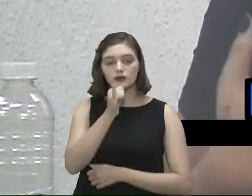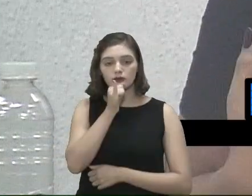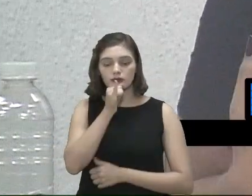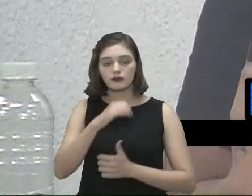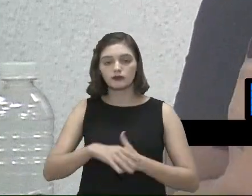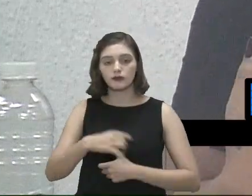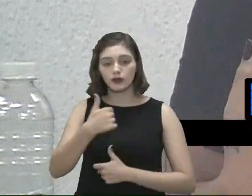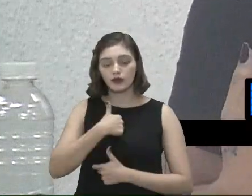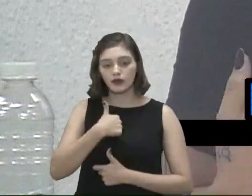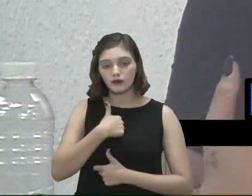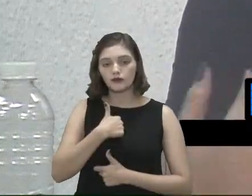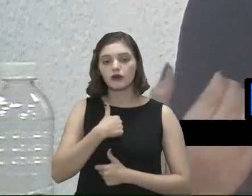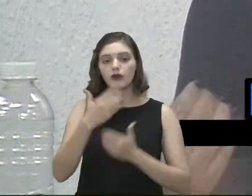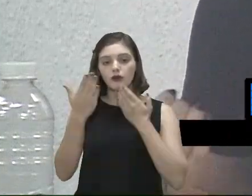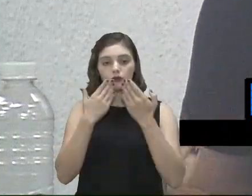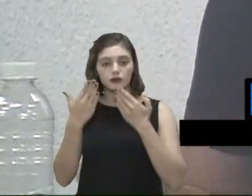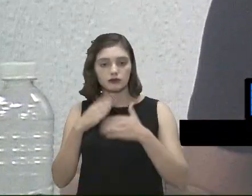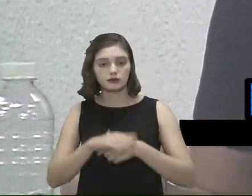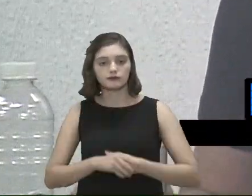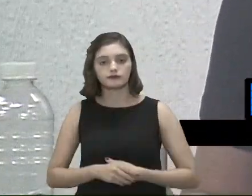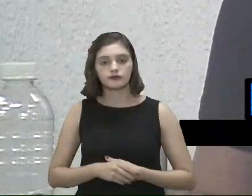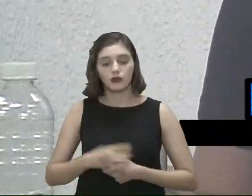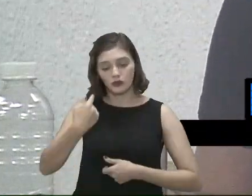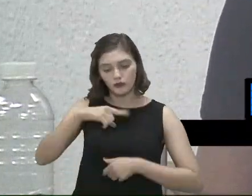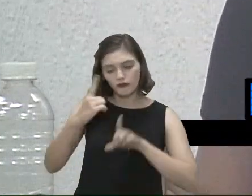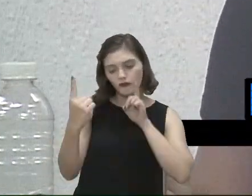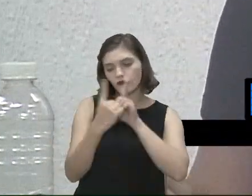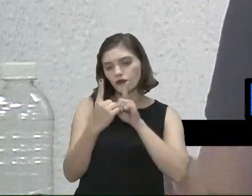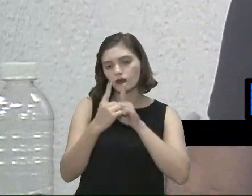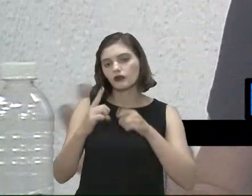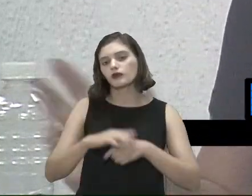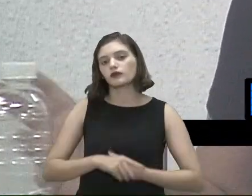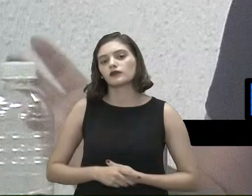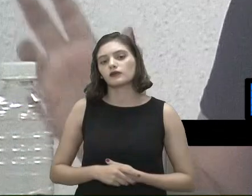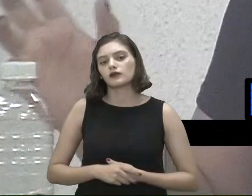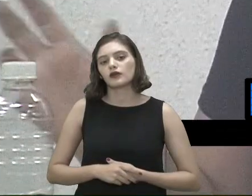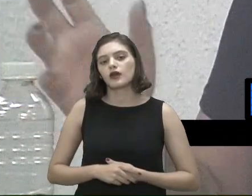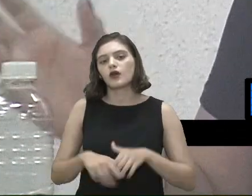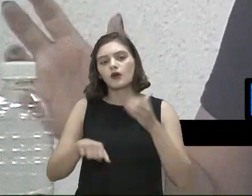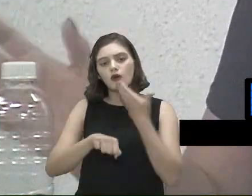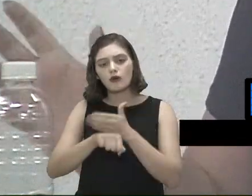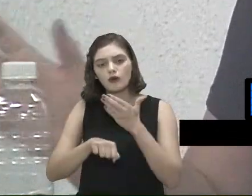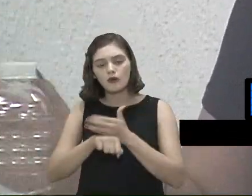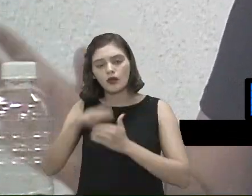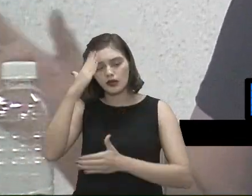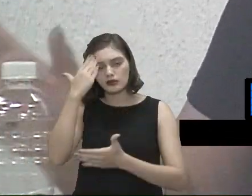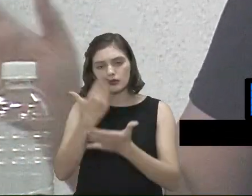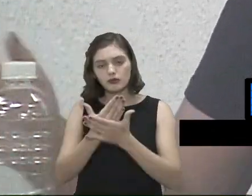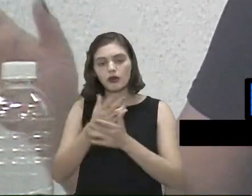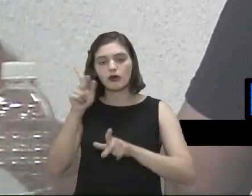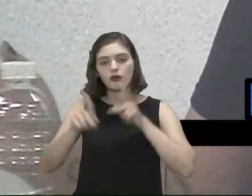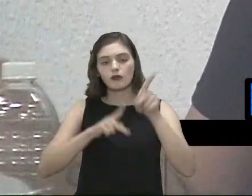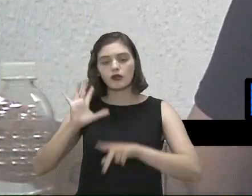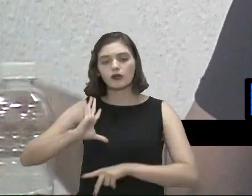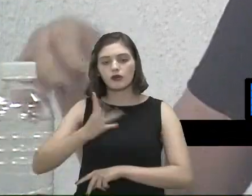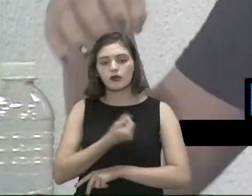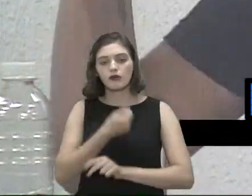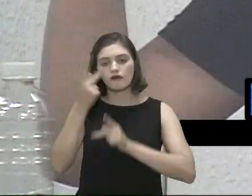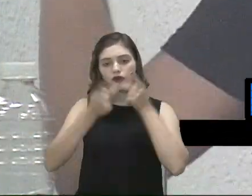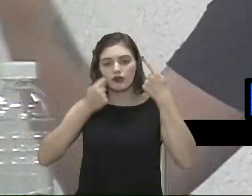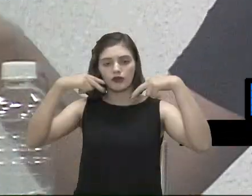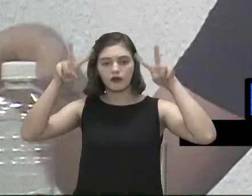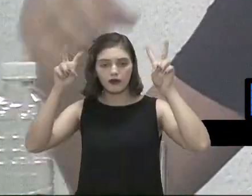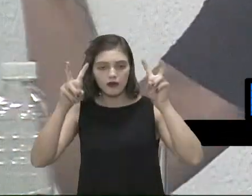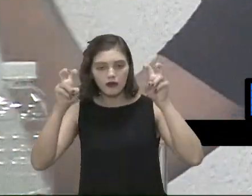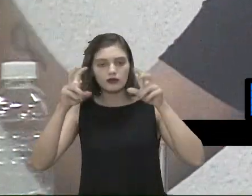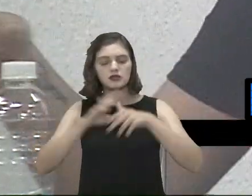porque eu, enquanto psicóloga, quando eu vou atender, é muito comum que achem que a população trans quer falar somente